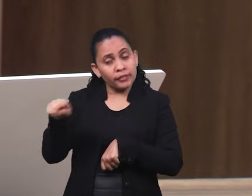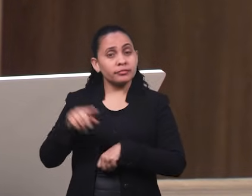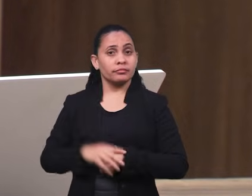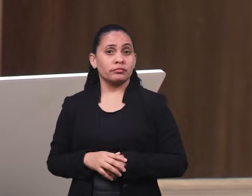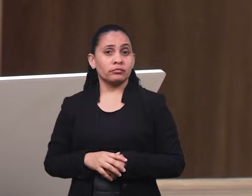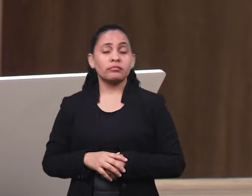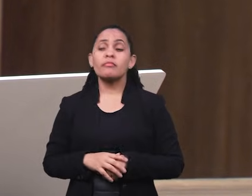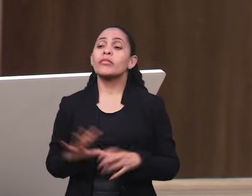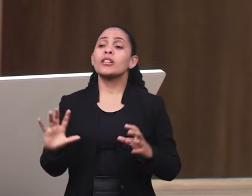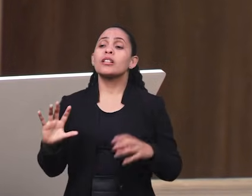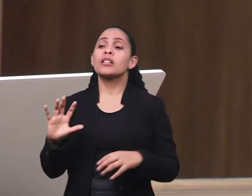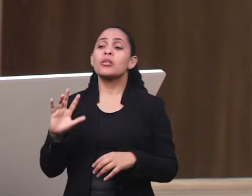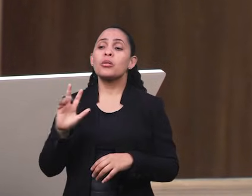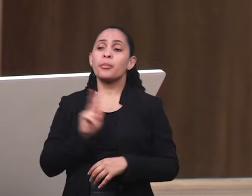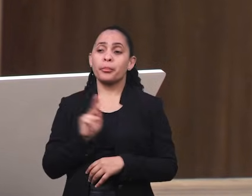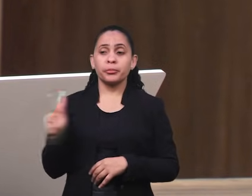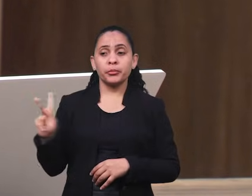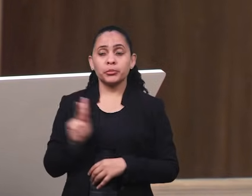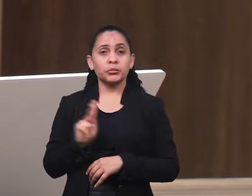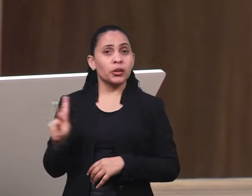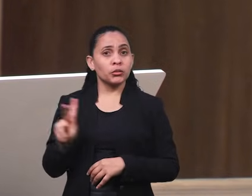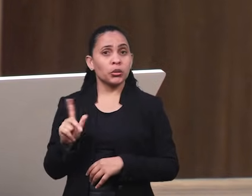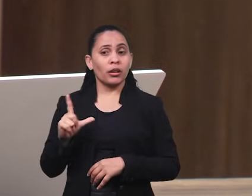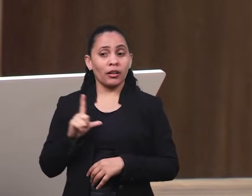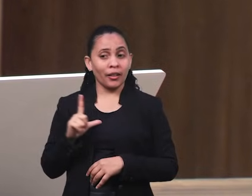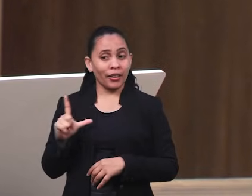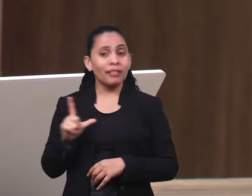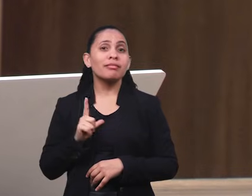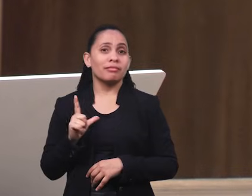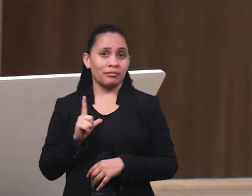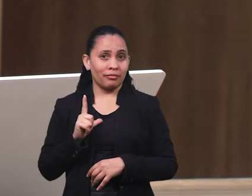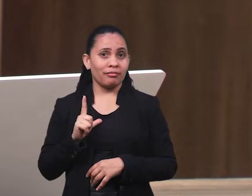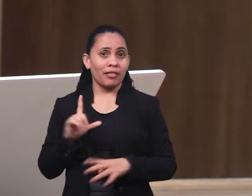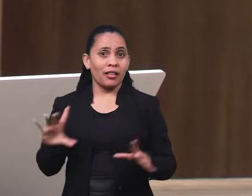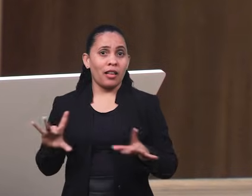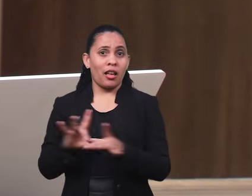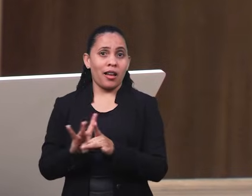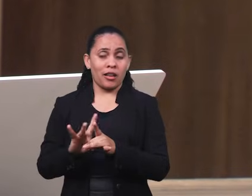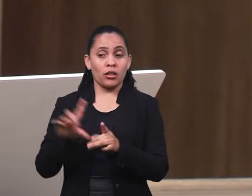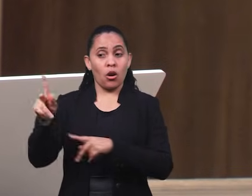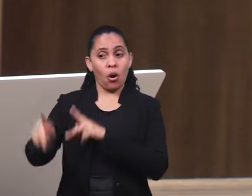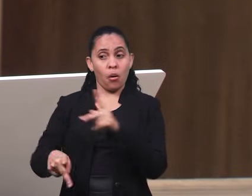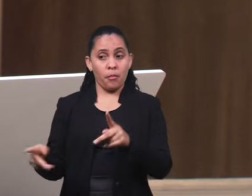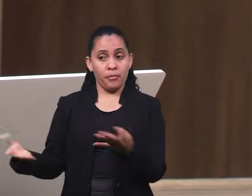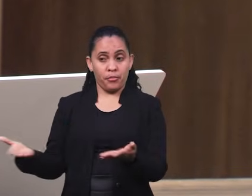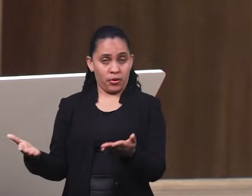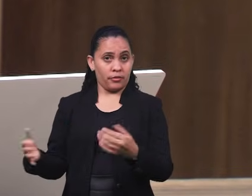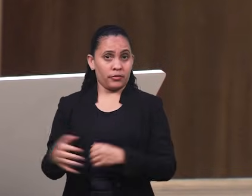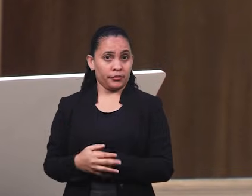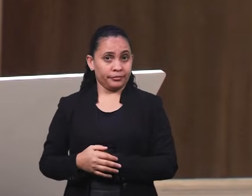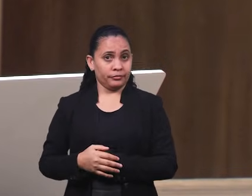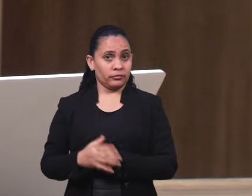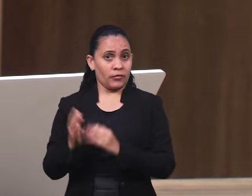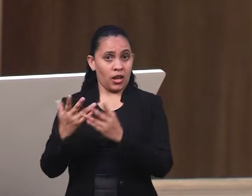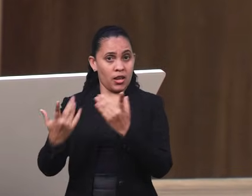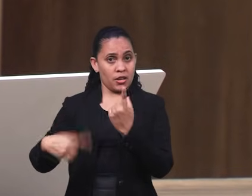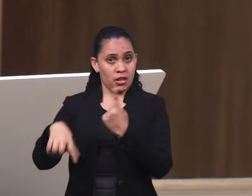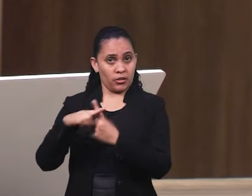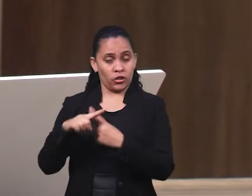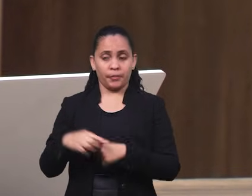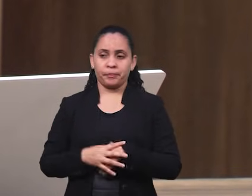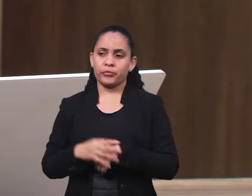ministro, ele está sujeito, ele está subordinado à congregação, que é a igreja dele. Então Lutero falava o seguinte, o